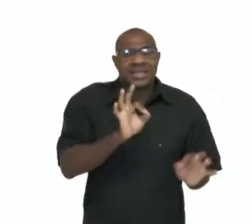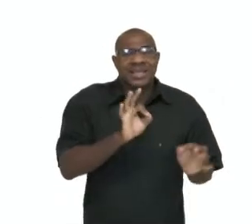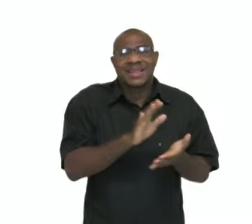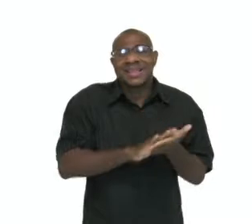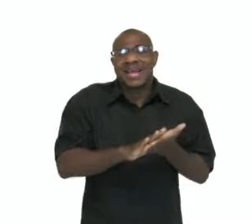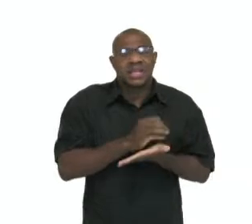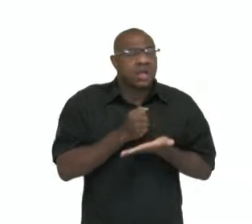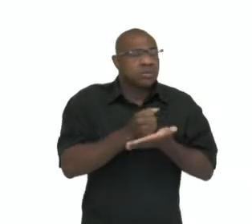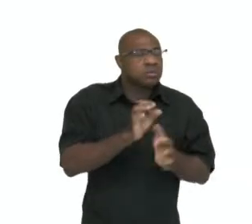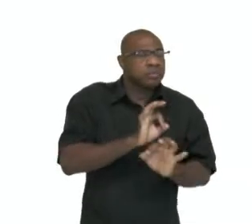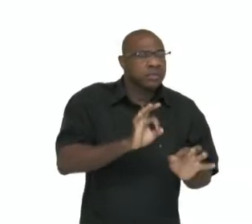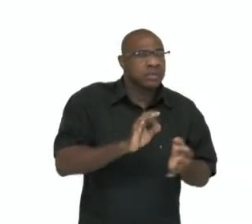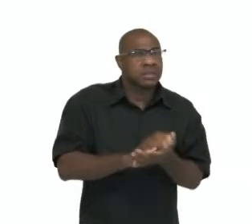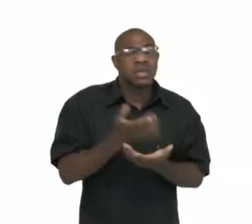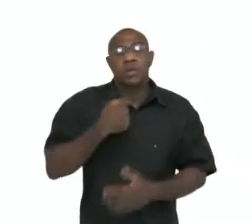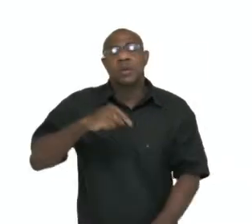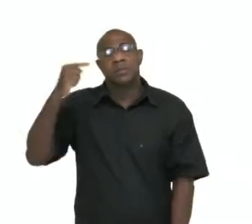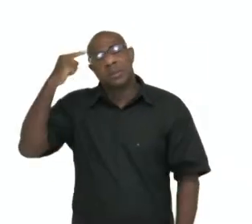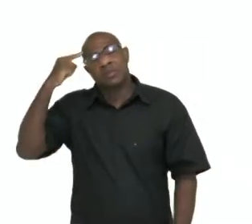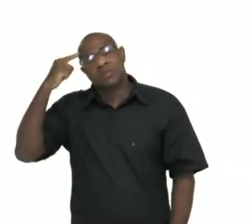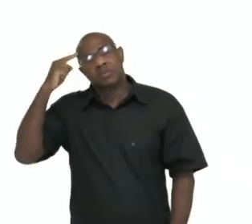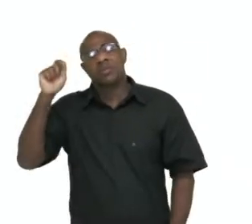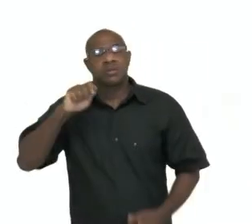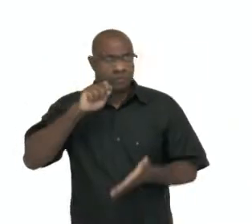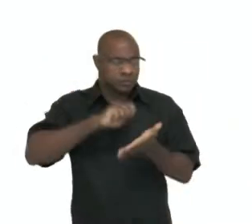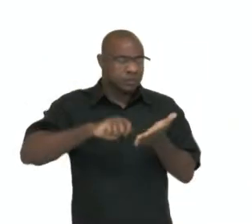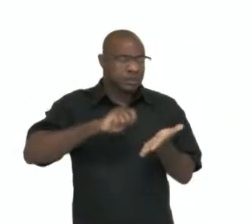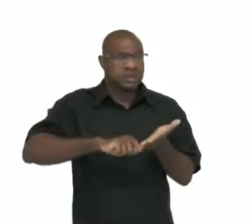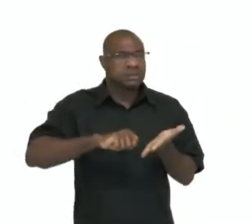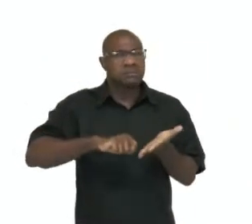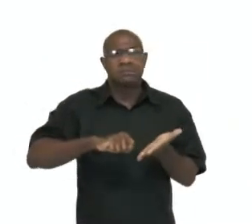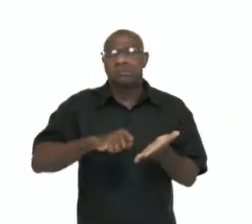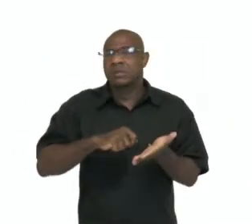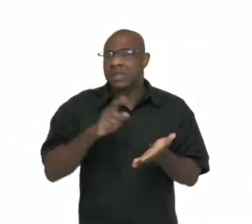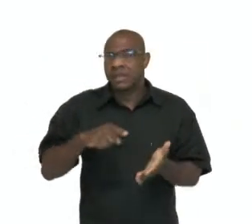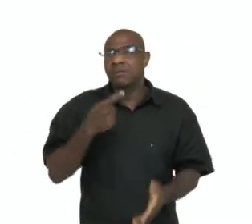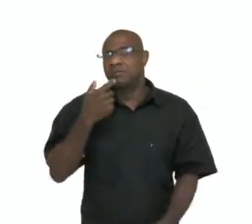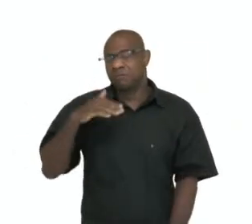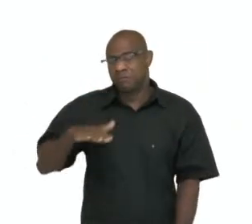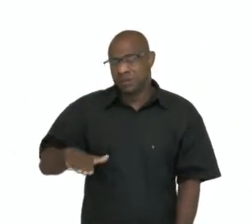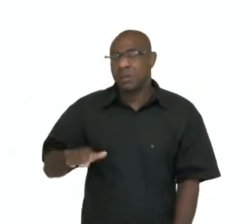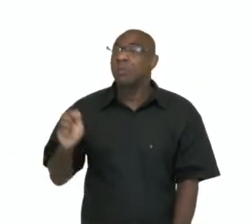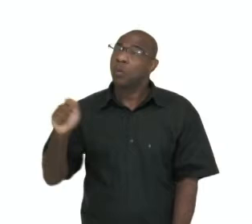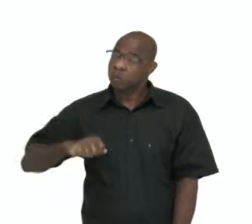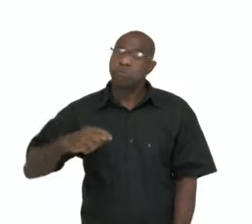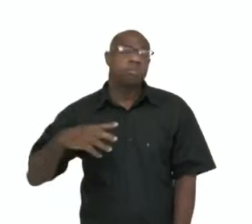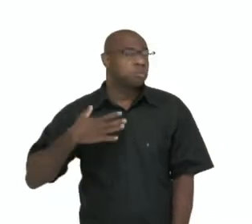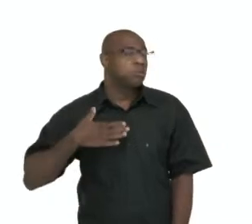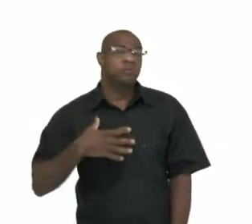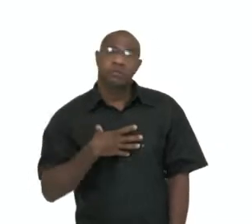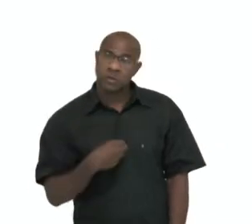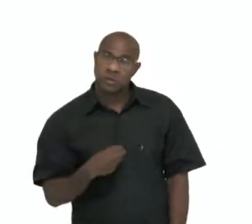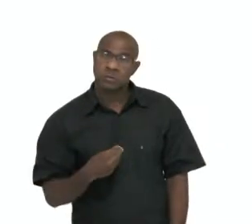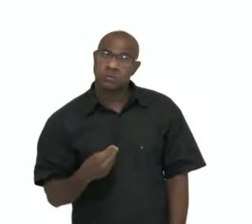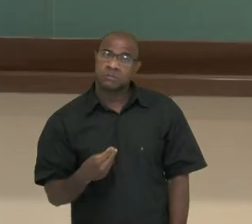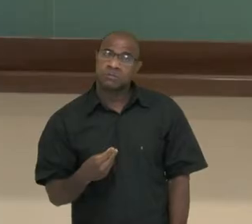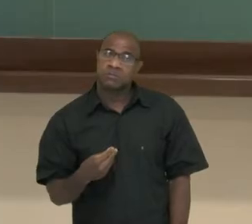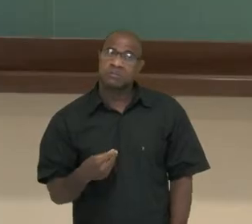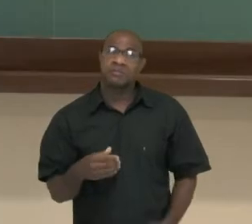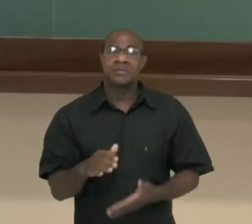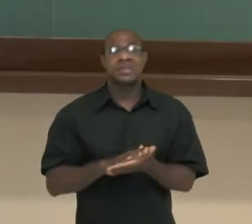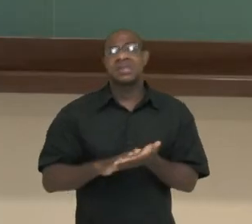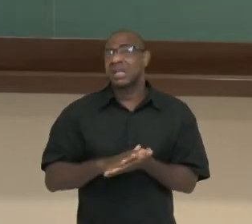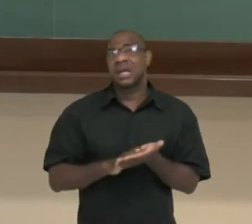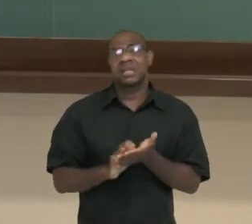do que pensou ou escreveu, não passava de um menino. Podia ser meu filho. Nada me abalou